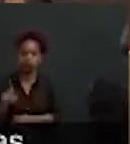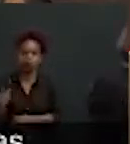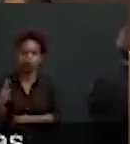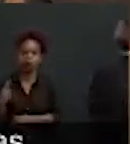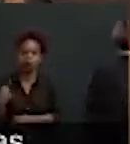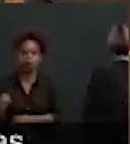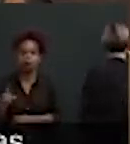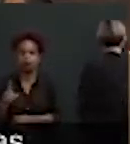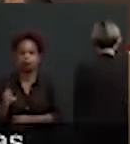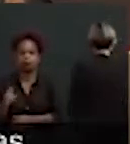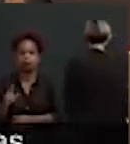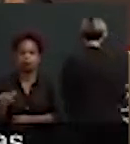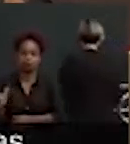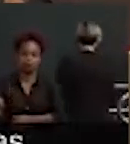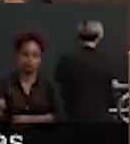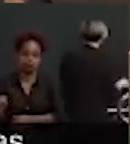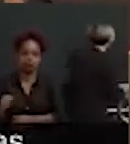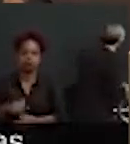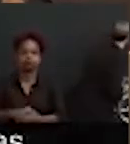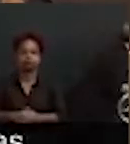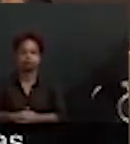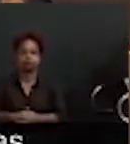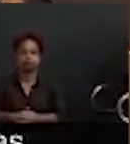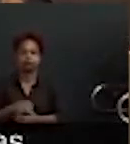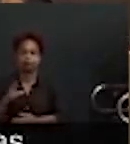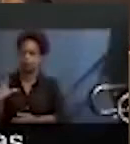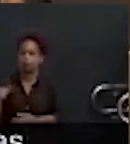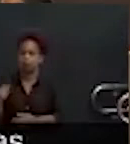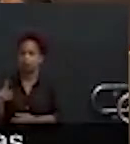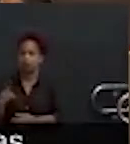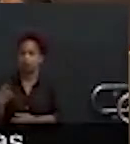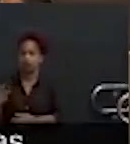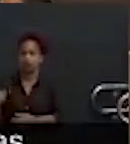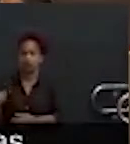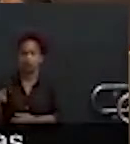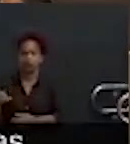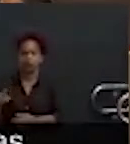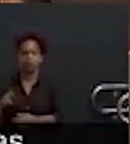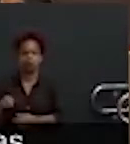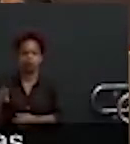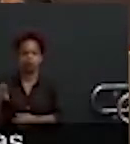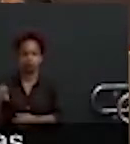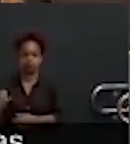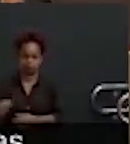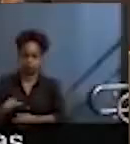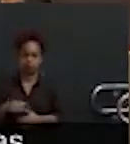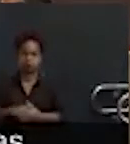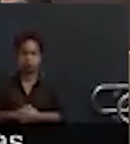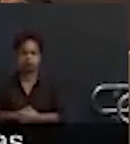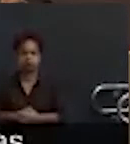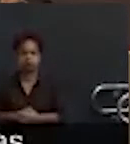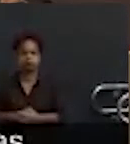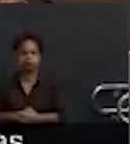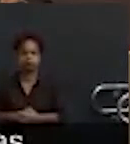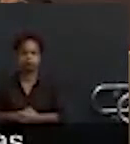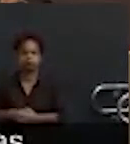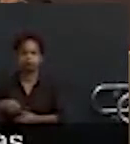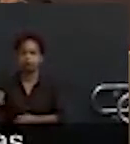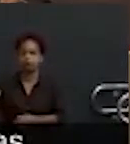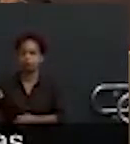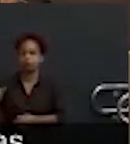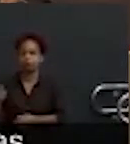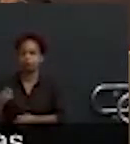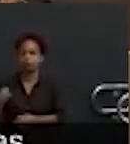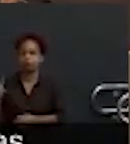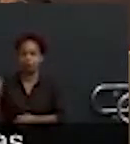Elias Ertal Sanglard, Kátia Aguiar Marques Celes Porto, Marlon